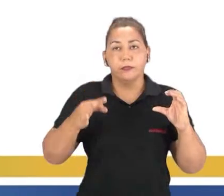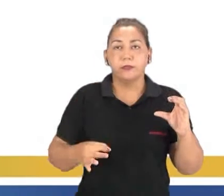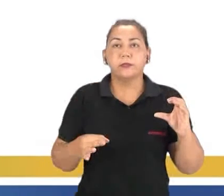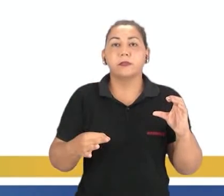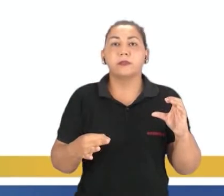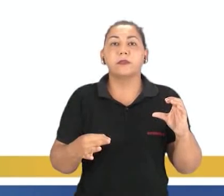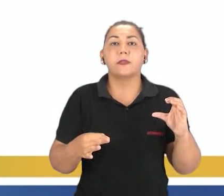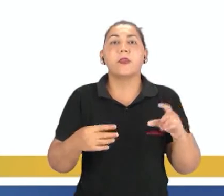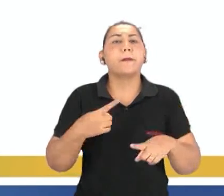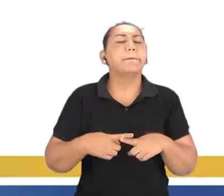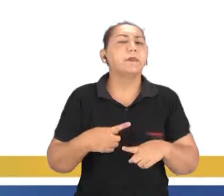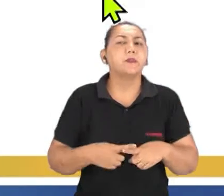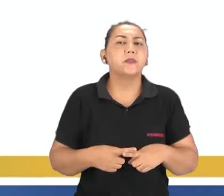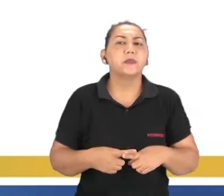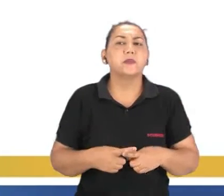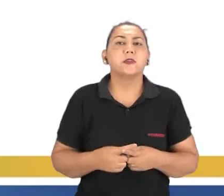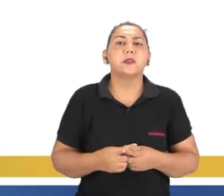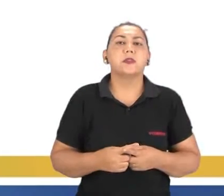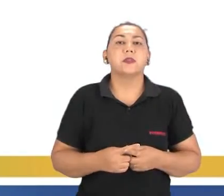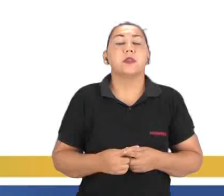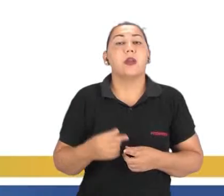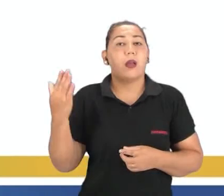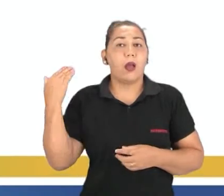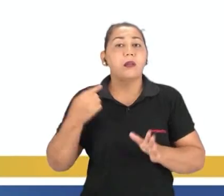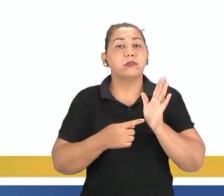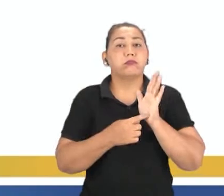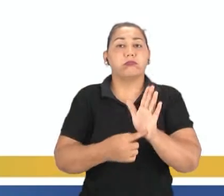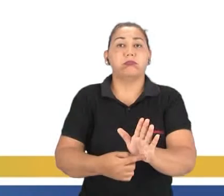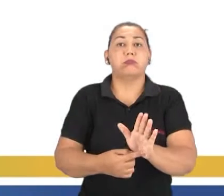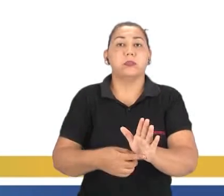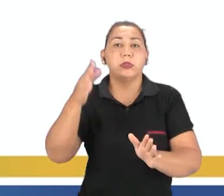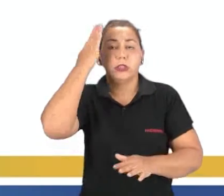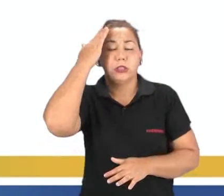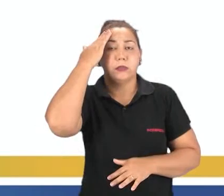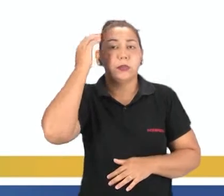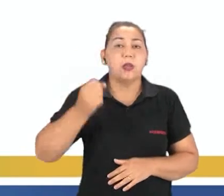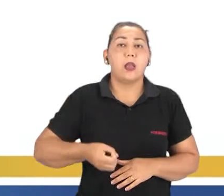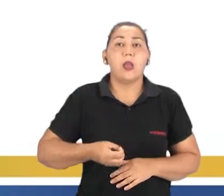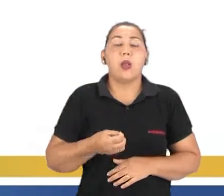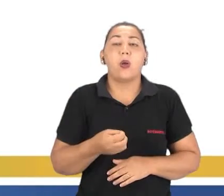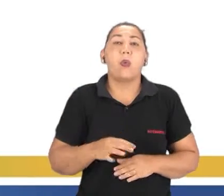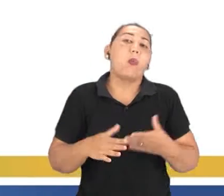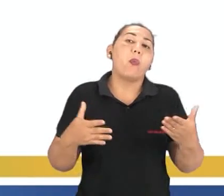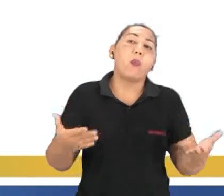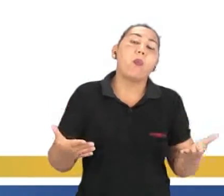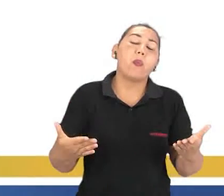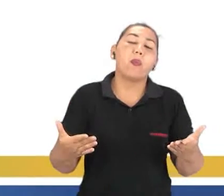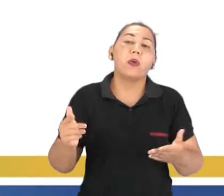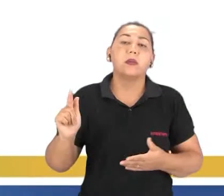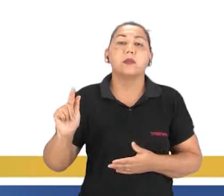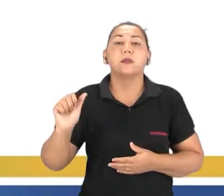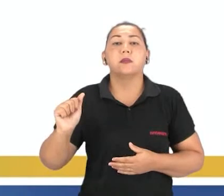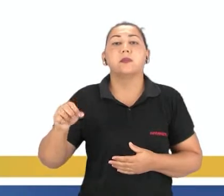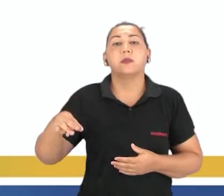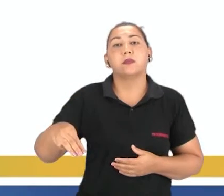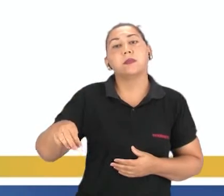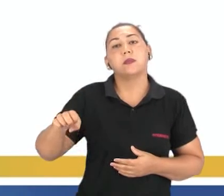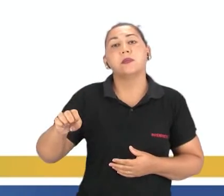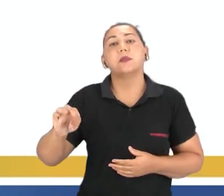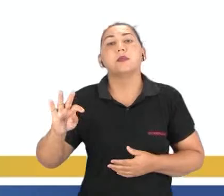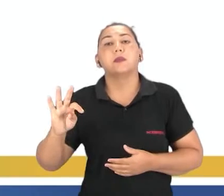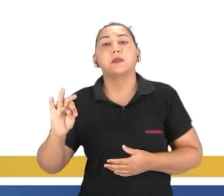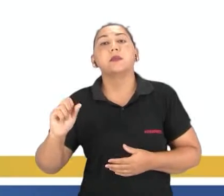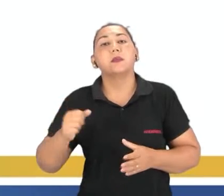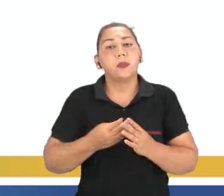Czinho. Por quê? Porque como eu tinha mostrado para vocês, a gente vai saber aqui quais gametas vão ser formados, a gente fazendo esse